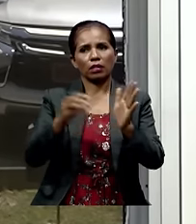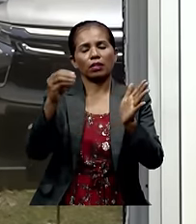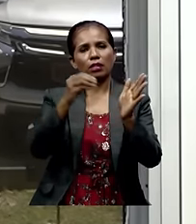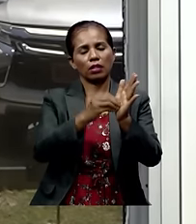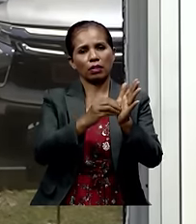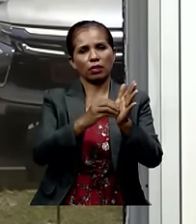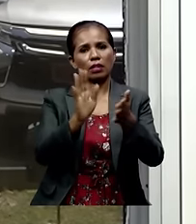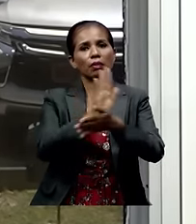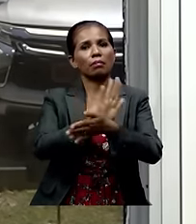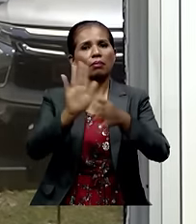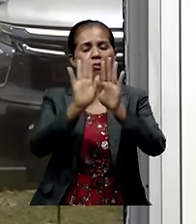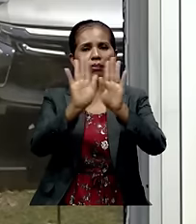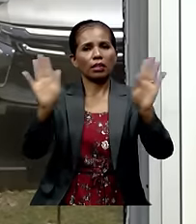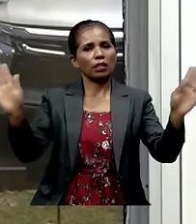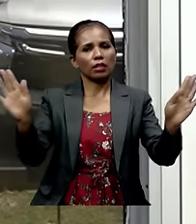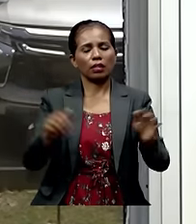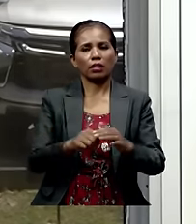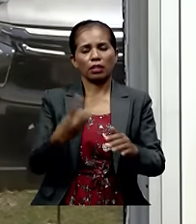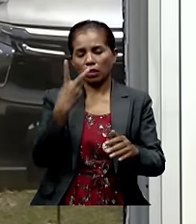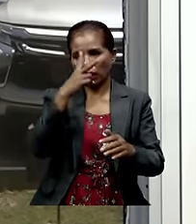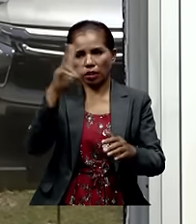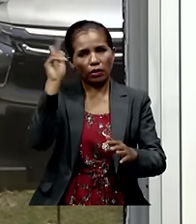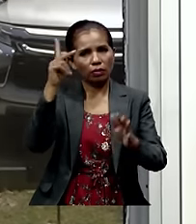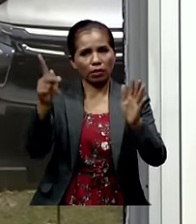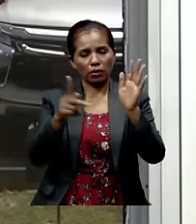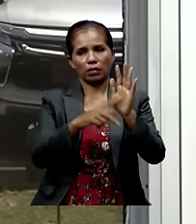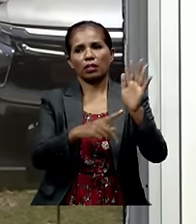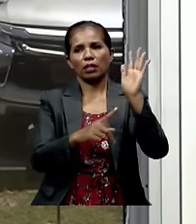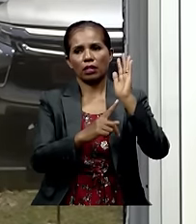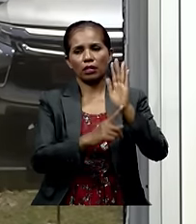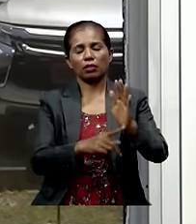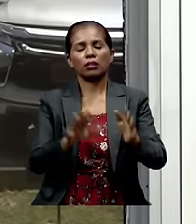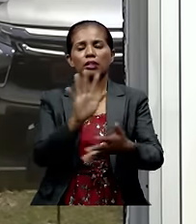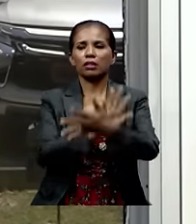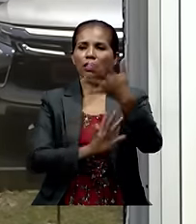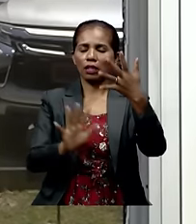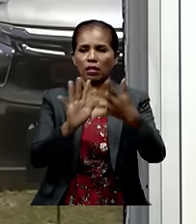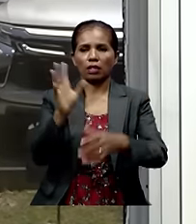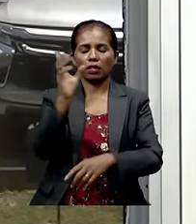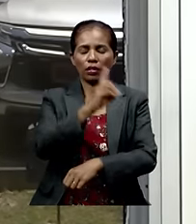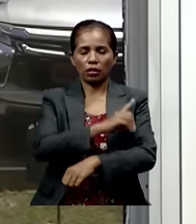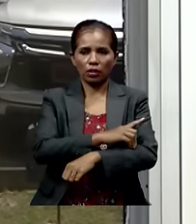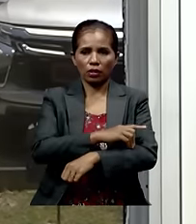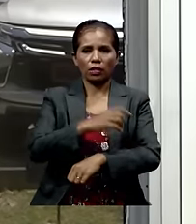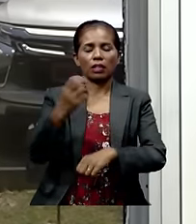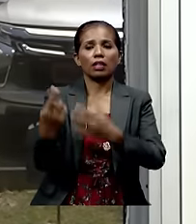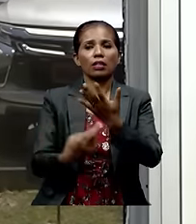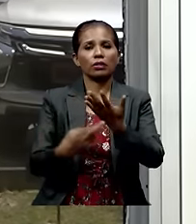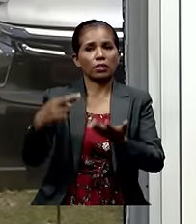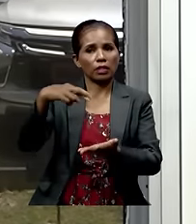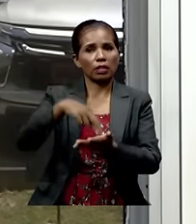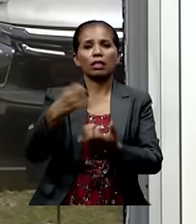banner ne, se ite dehan foto ite ne masai referencia ba ba commemoração lorong restaurasaun independensia